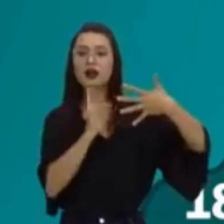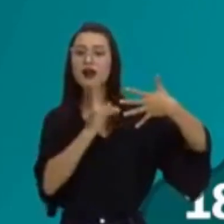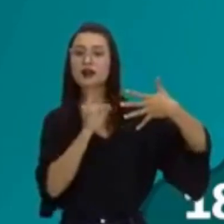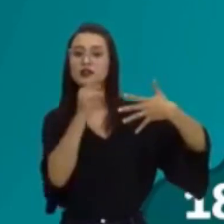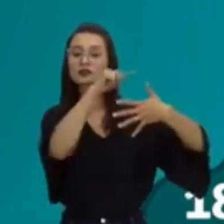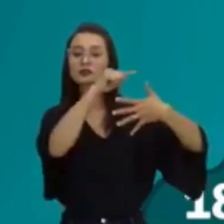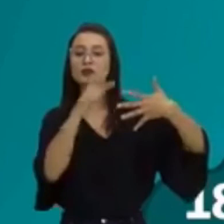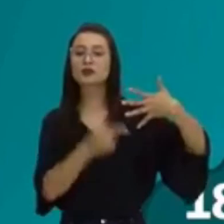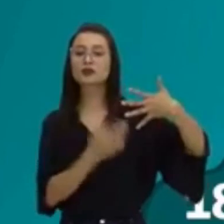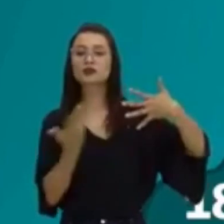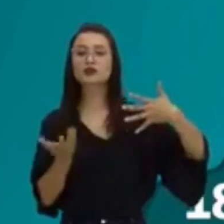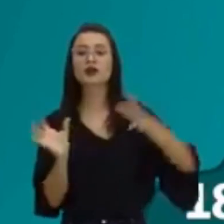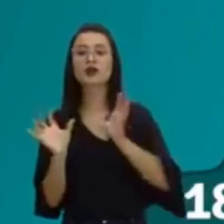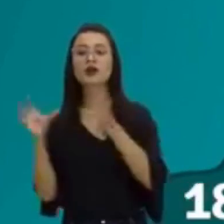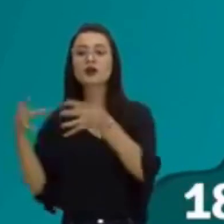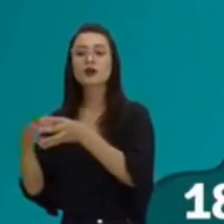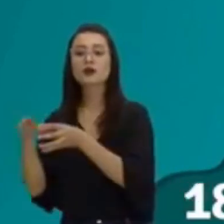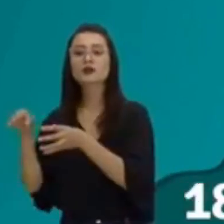Qual é a comunidade?